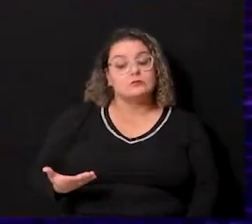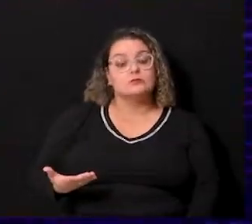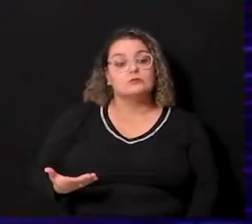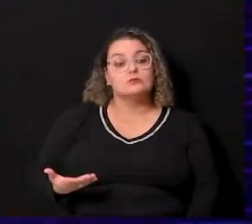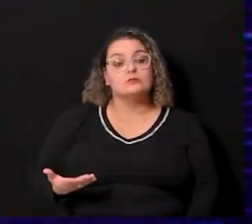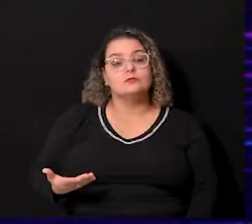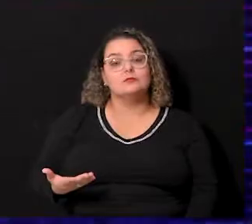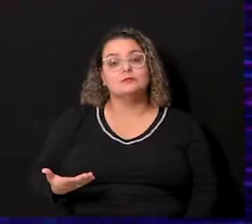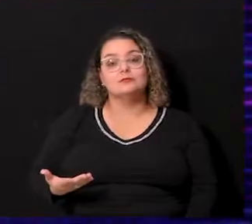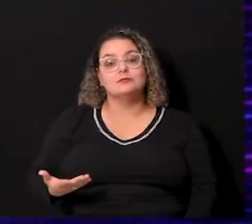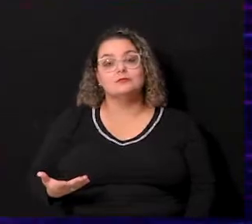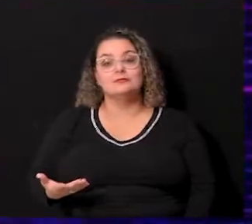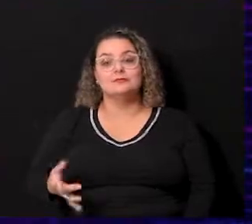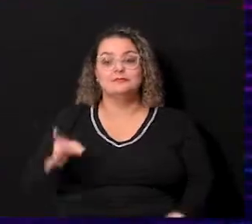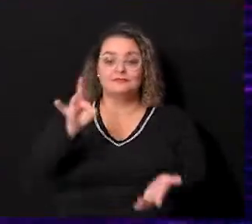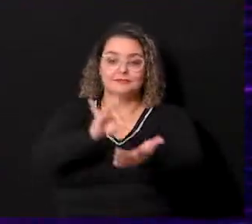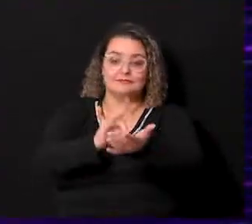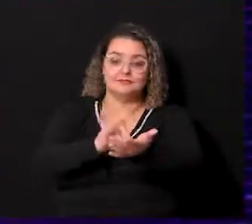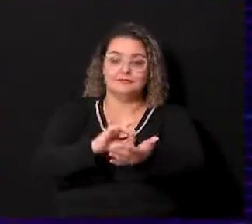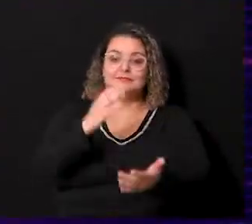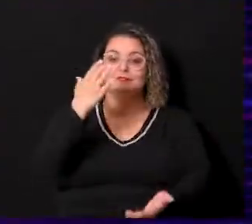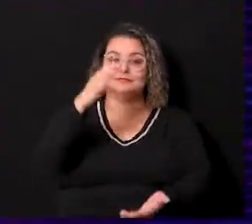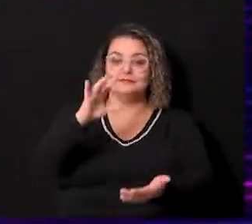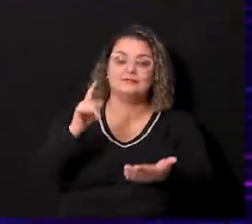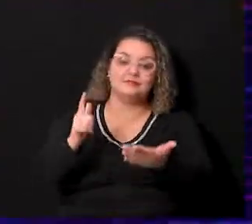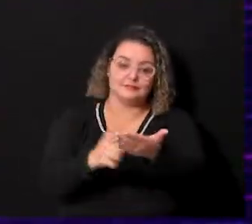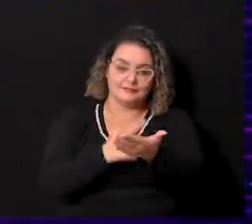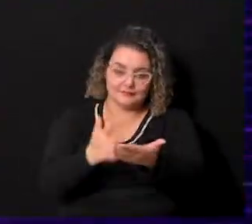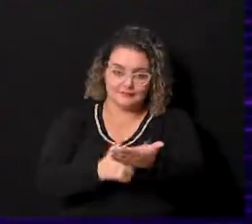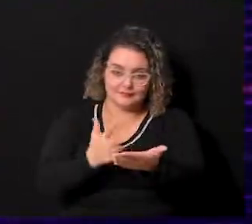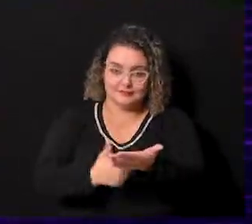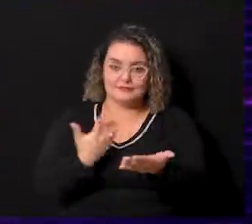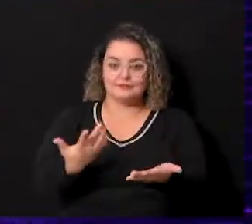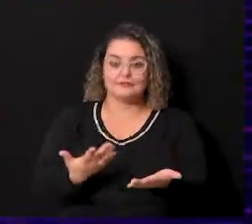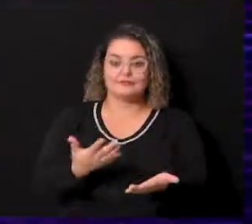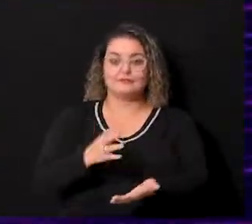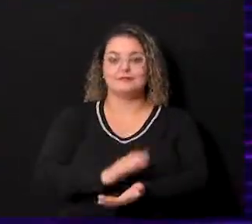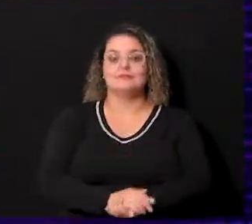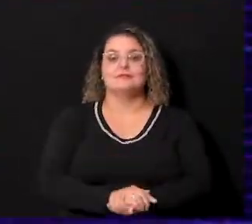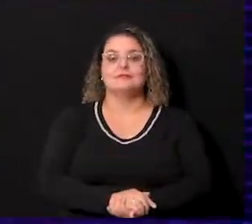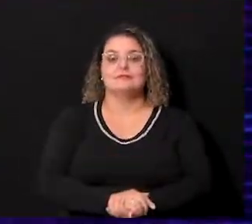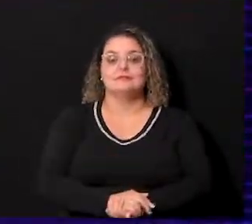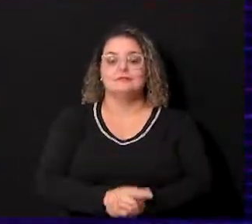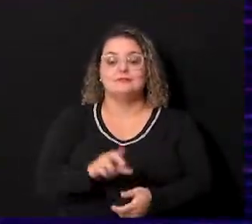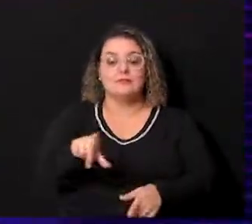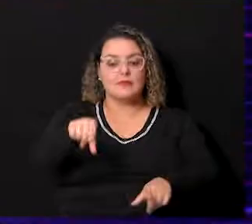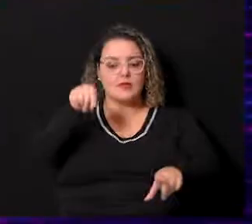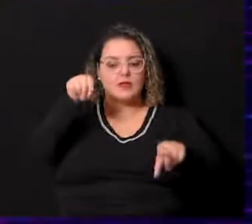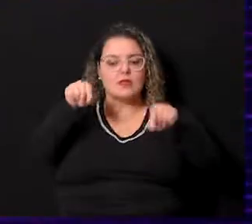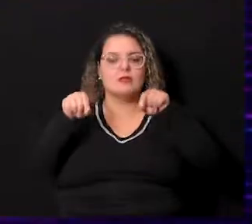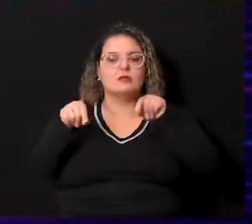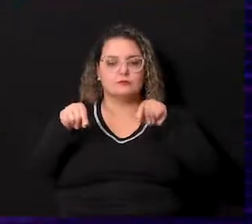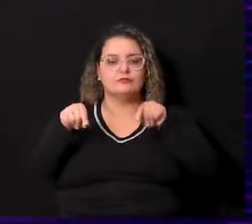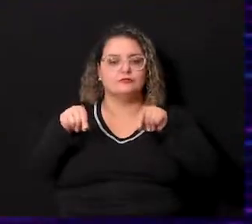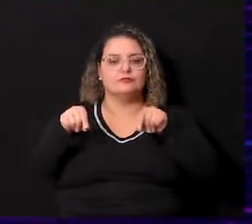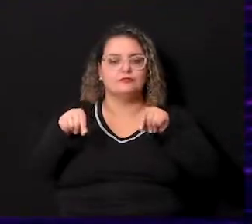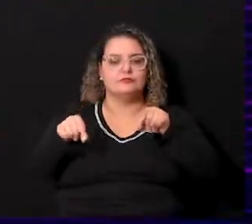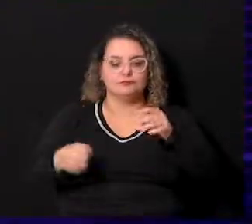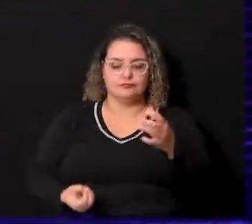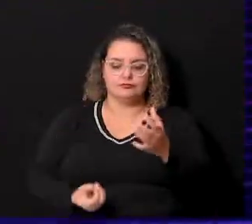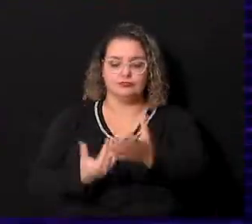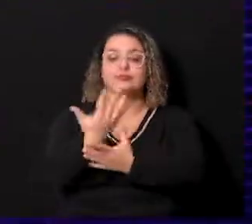chegar e realmente publicar um livro, porque a escolha